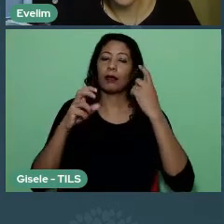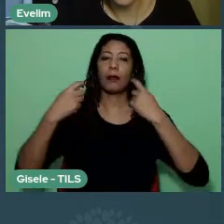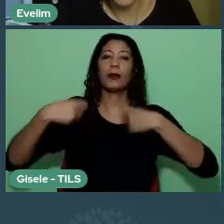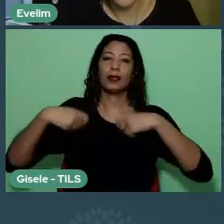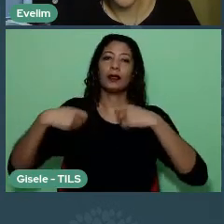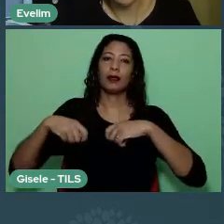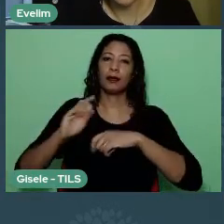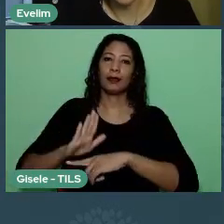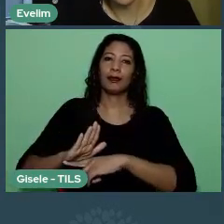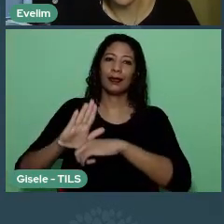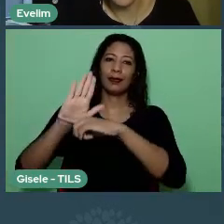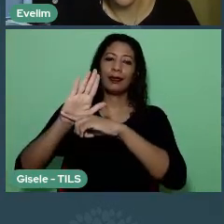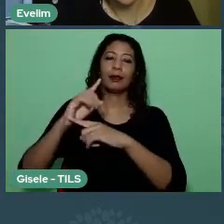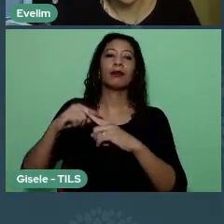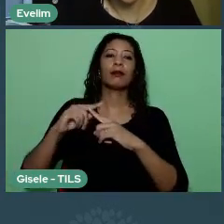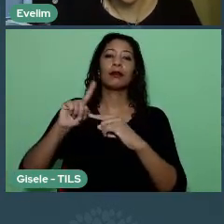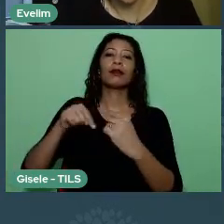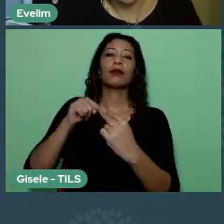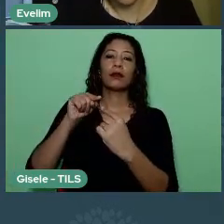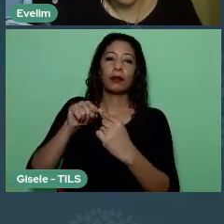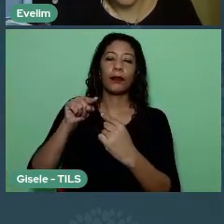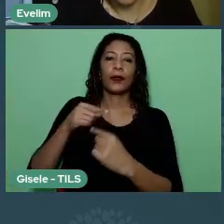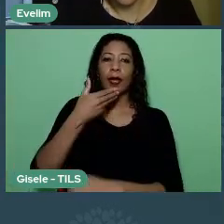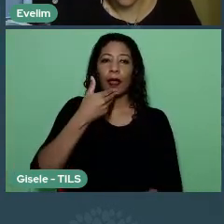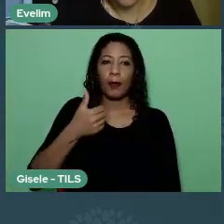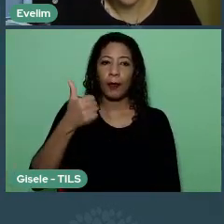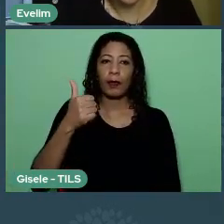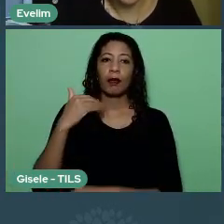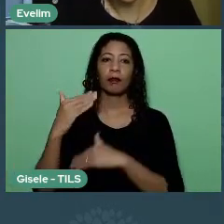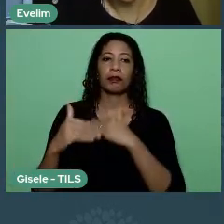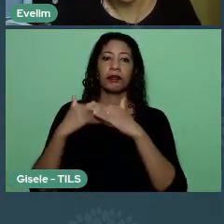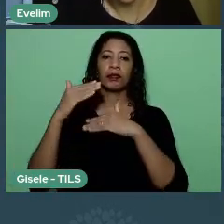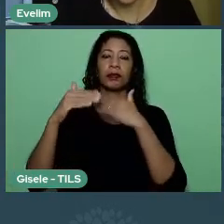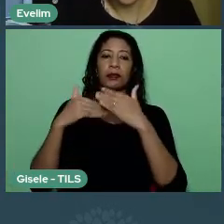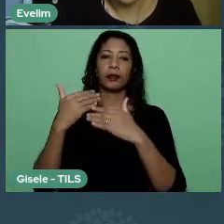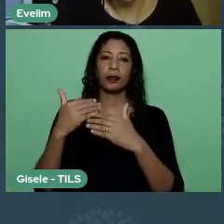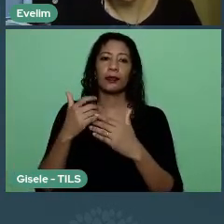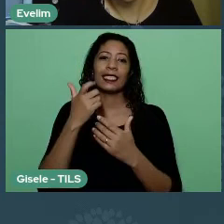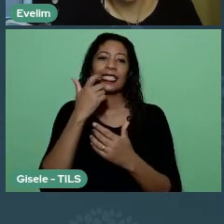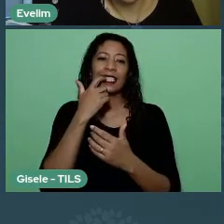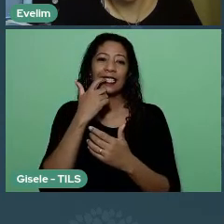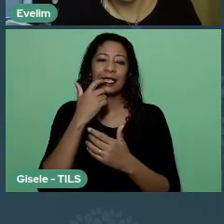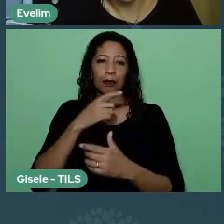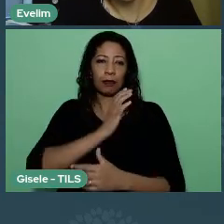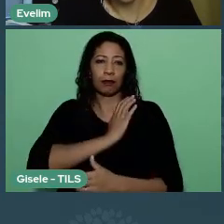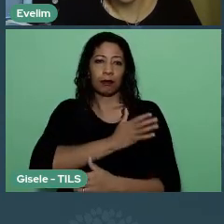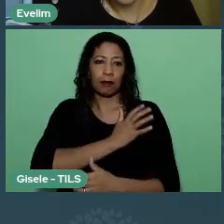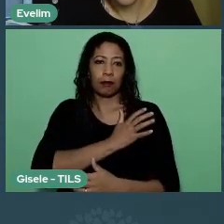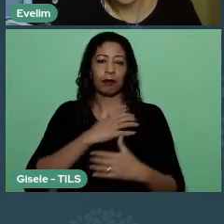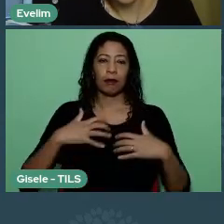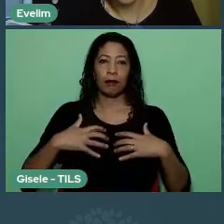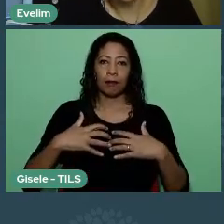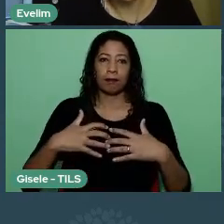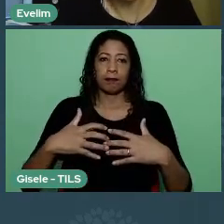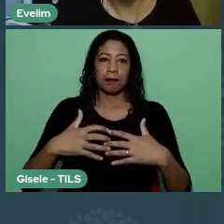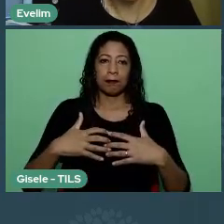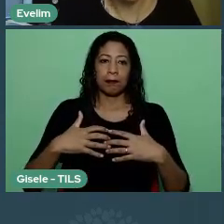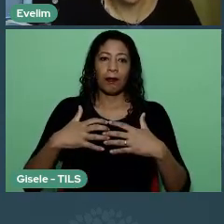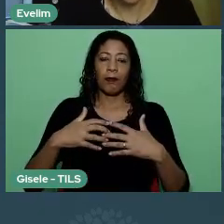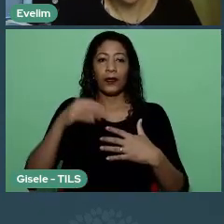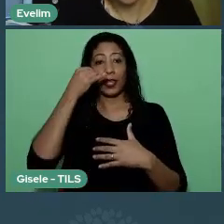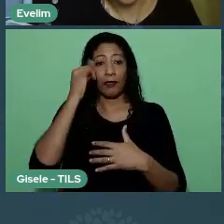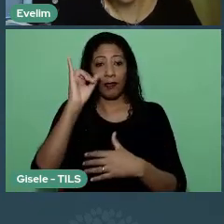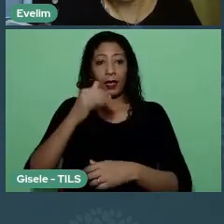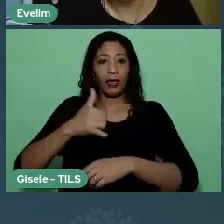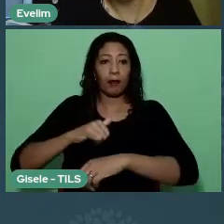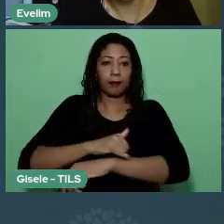aí o objetivo é realmente melhorar desenvolvimento ósseo, cardiovascular, prevenir obesidade, reduzir